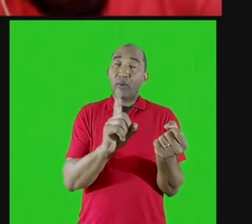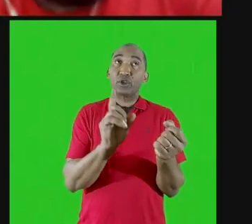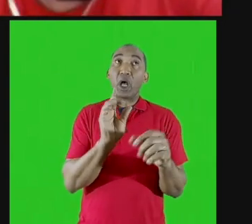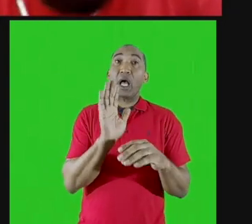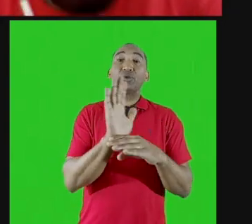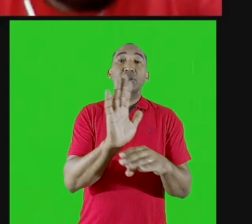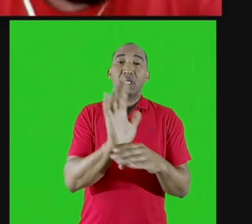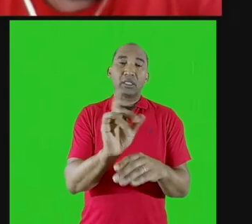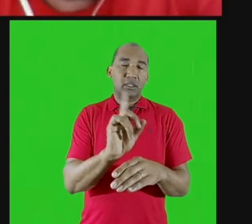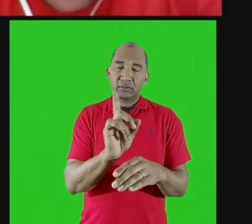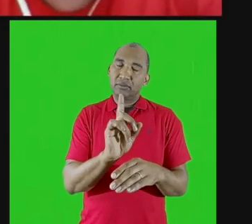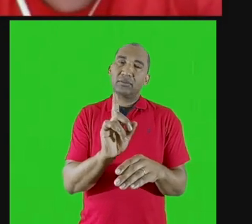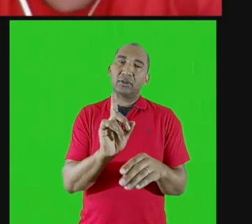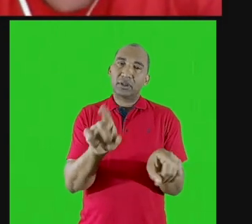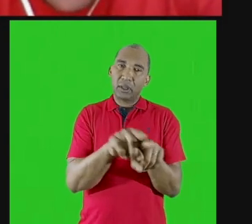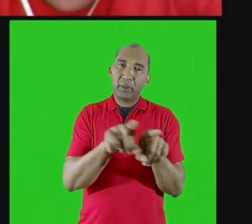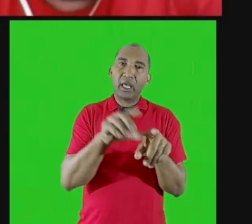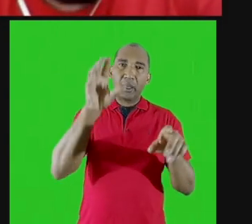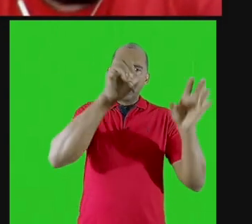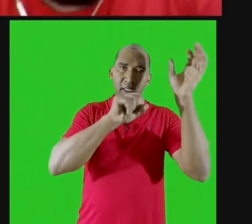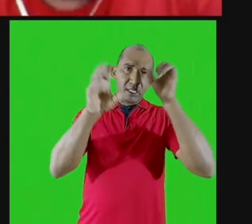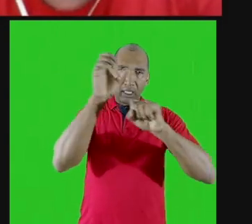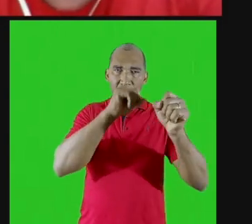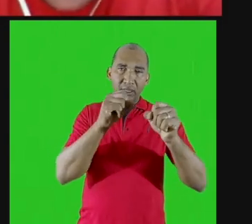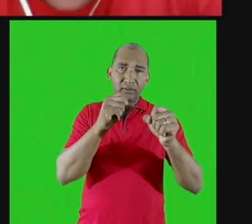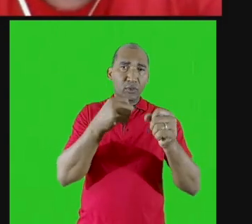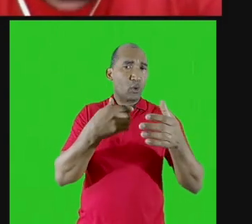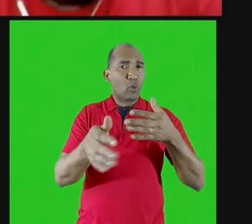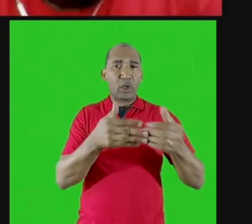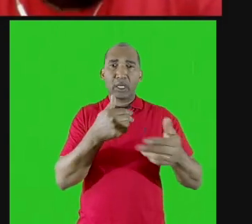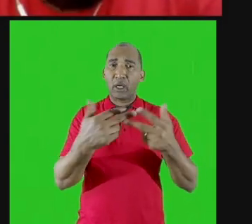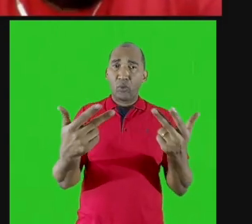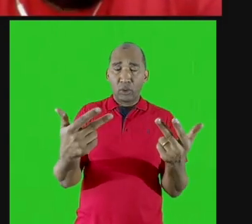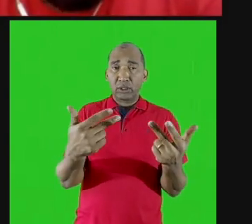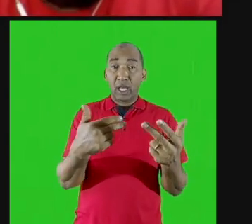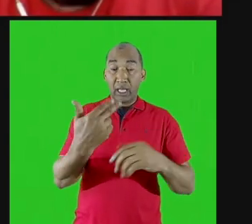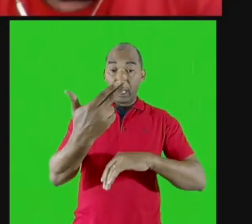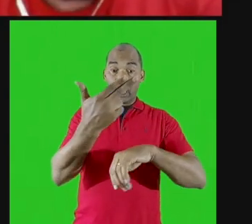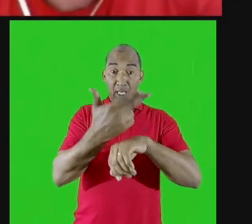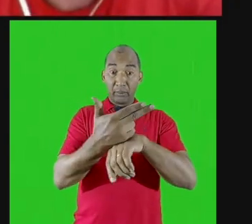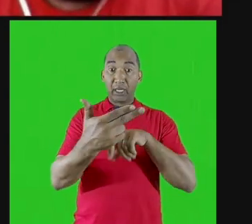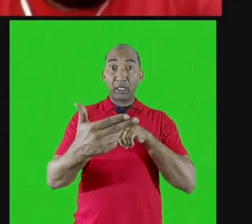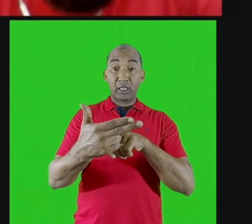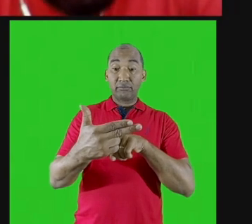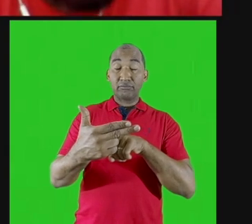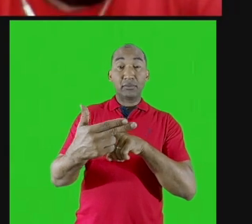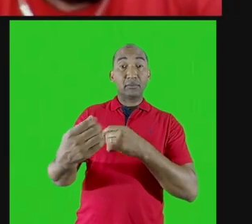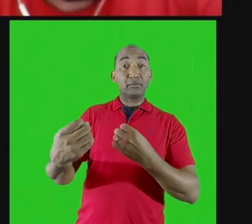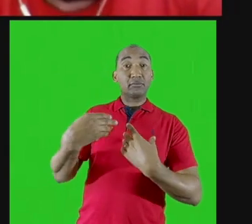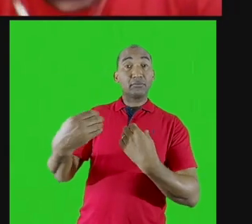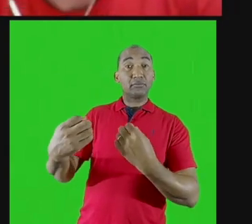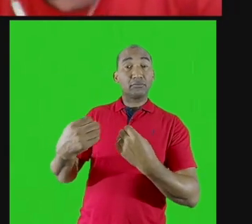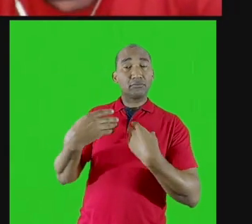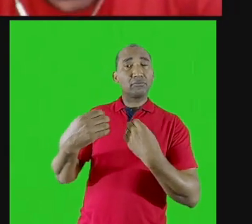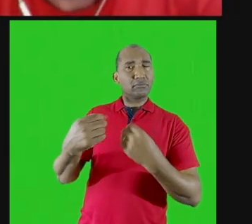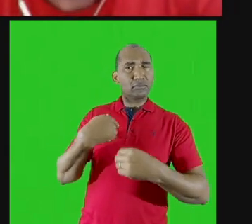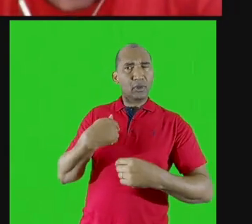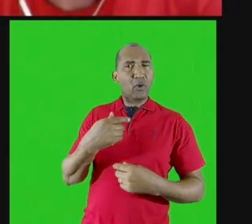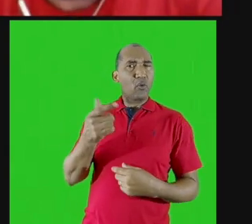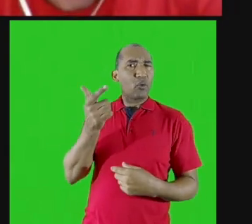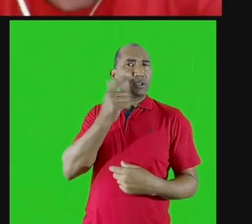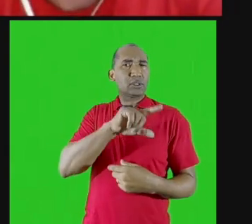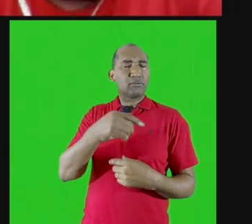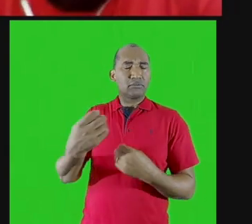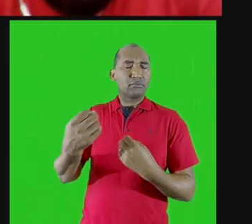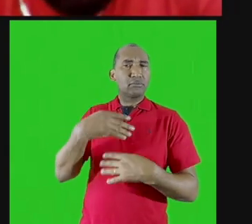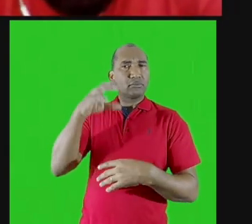para ajudar, mas para aprender, porque eu tenho aprendido muito mais do que feito qualquer coisa nesse momento. A câmera tem me educado, muito, eu tenho me educado